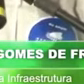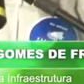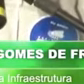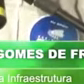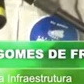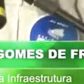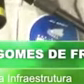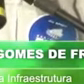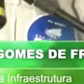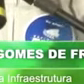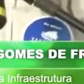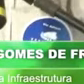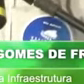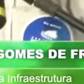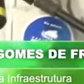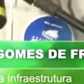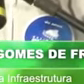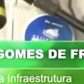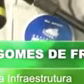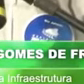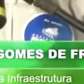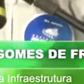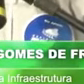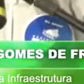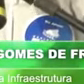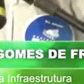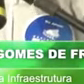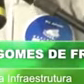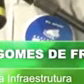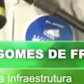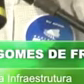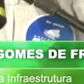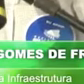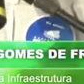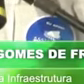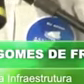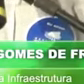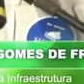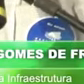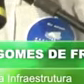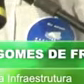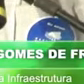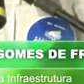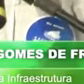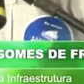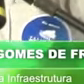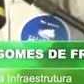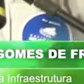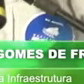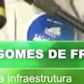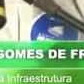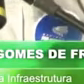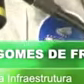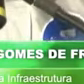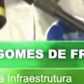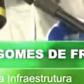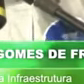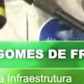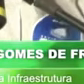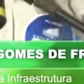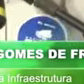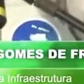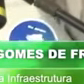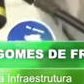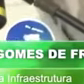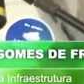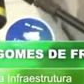é um luxo é uma necessidade é urgente e o Mato Grosso